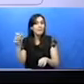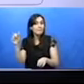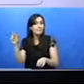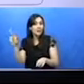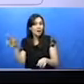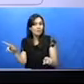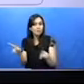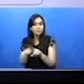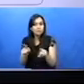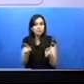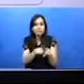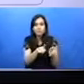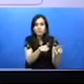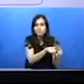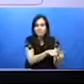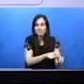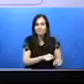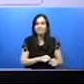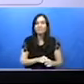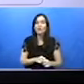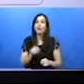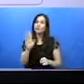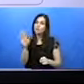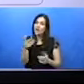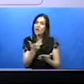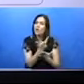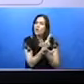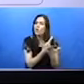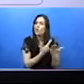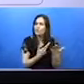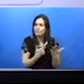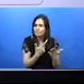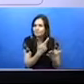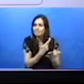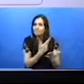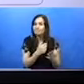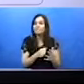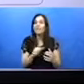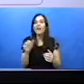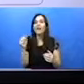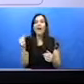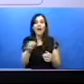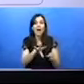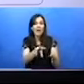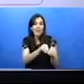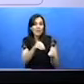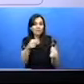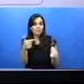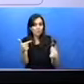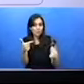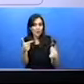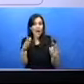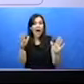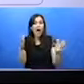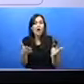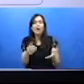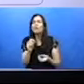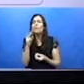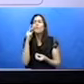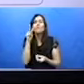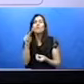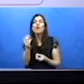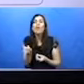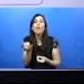Você recortou as figuras do anexo 2 para brincar de jogo da memória. Vamos ver